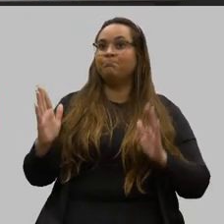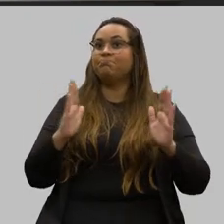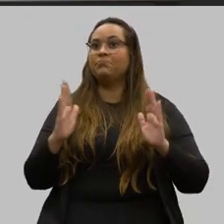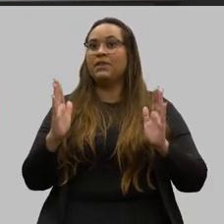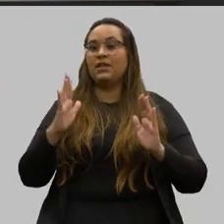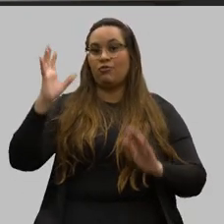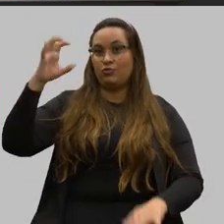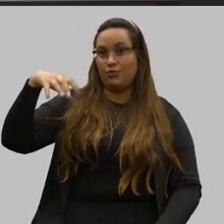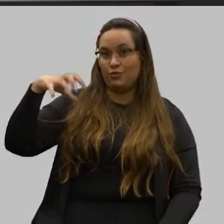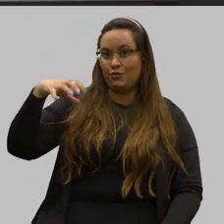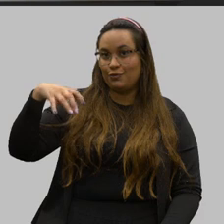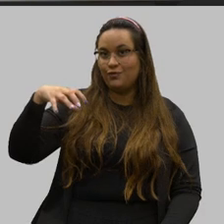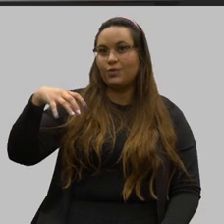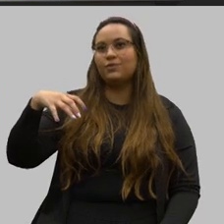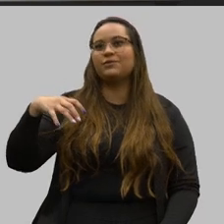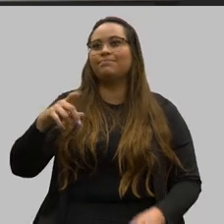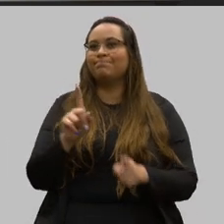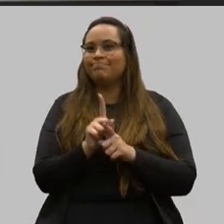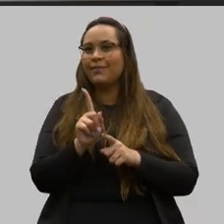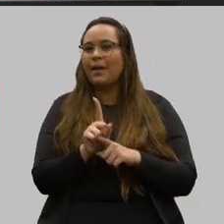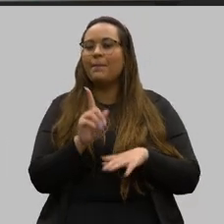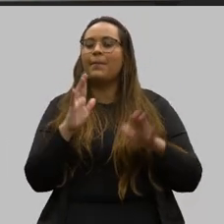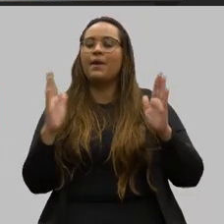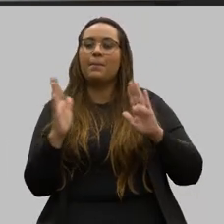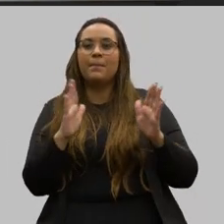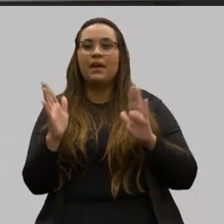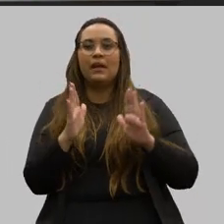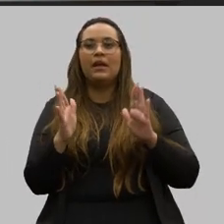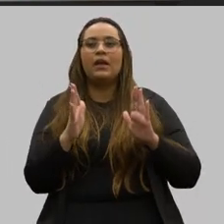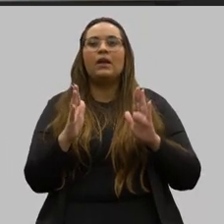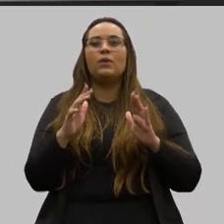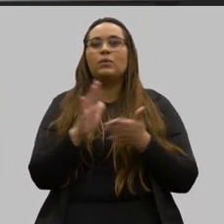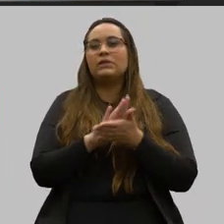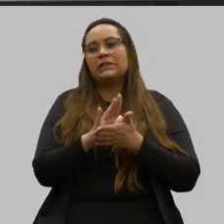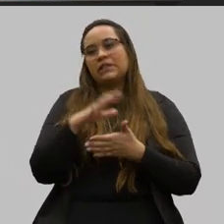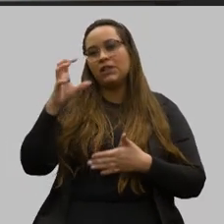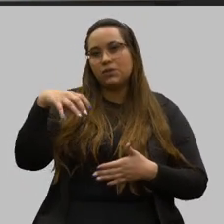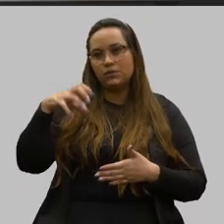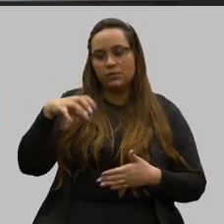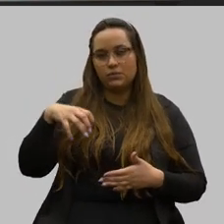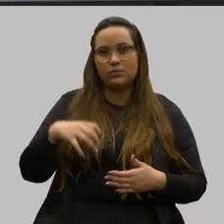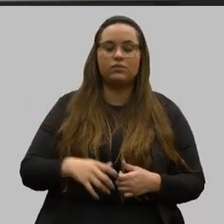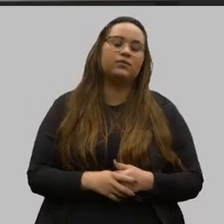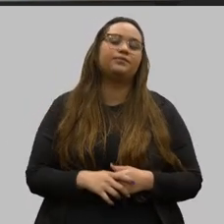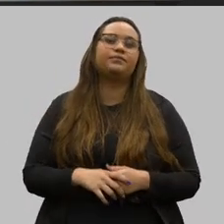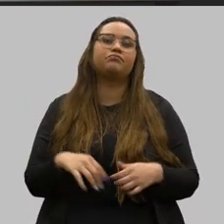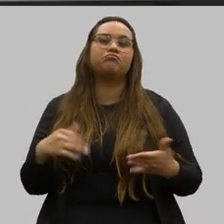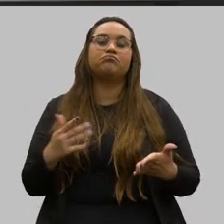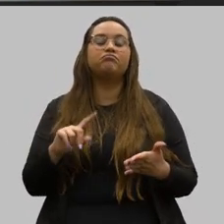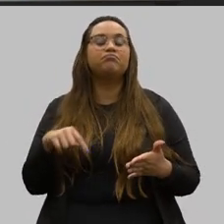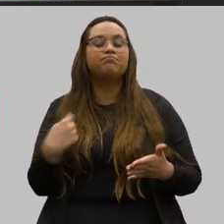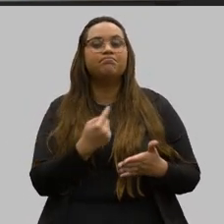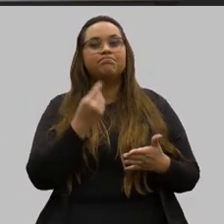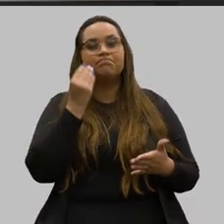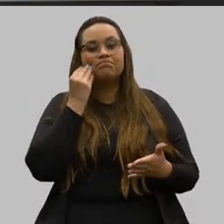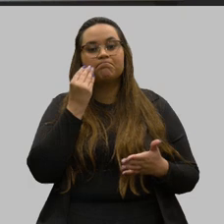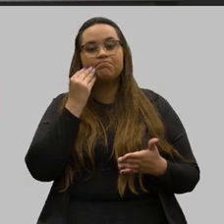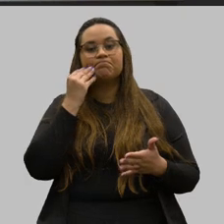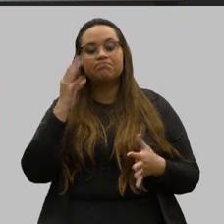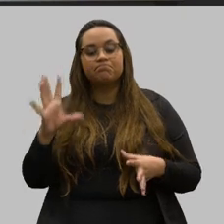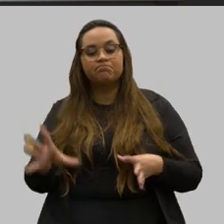estiagem por intermédio de diversas iniciativas e estratégias a instituição tem se empenhado em um implantar o que não não é